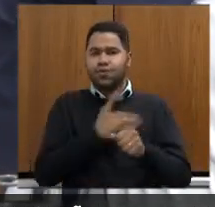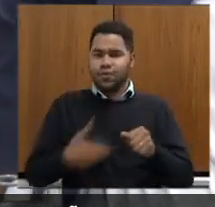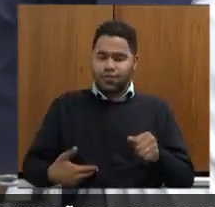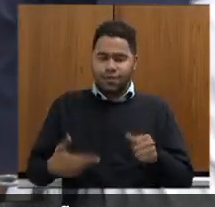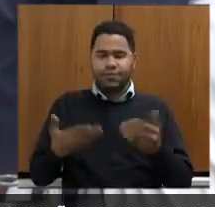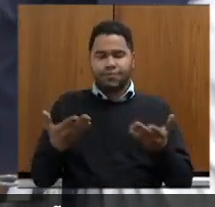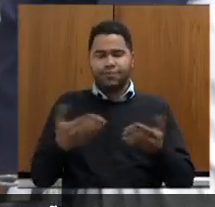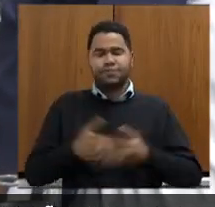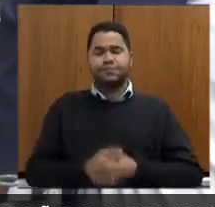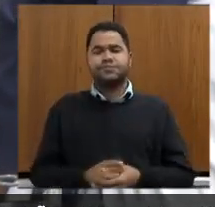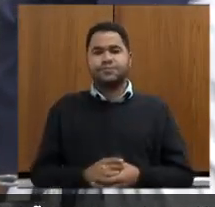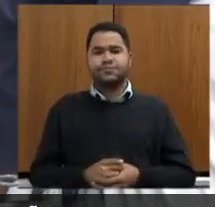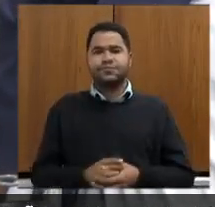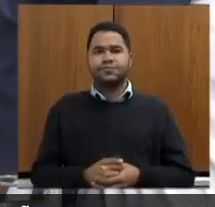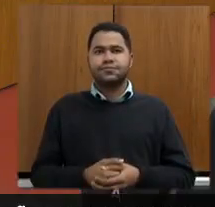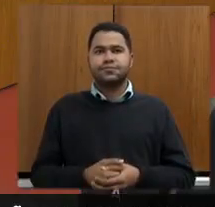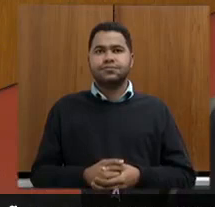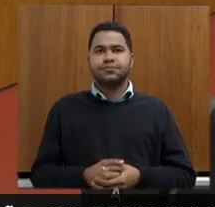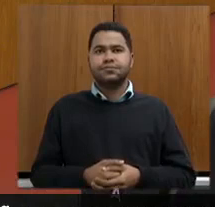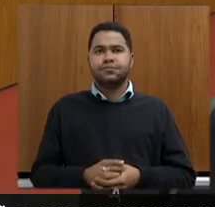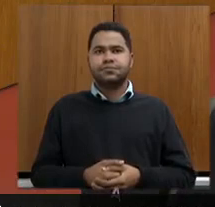pode sempre comigo é